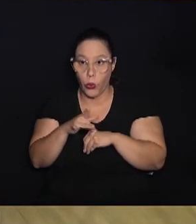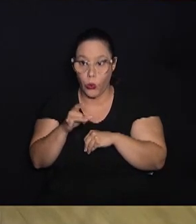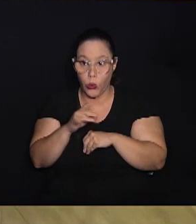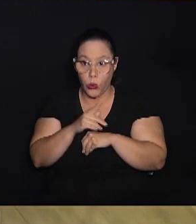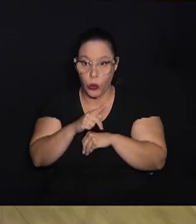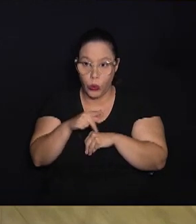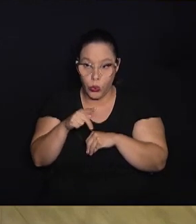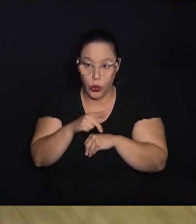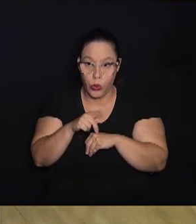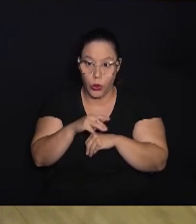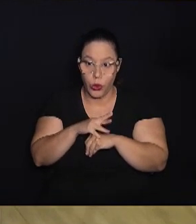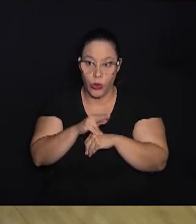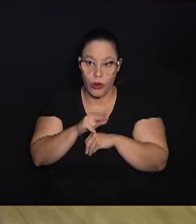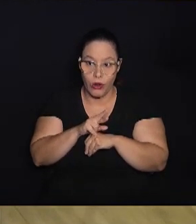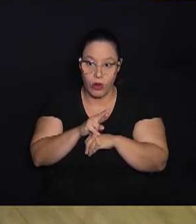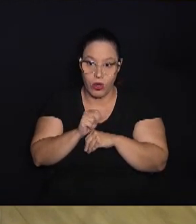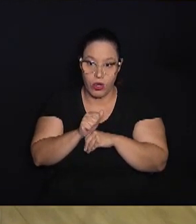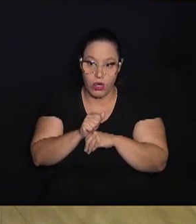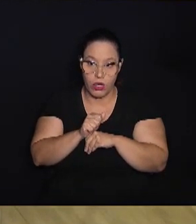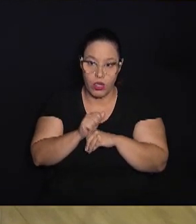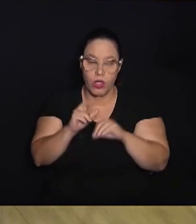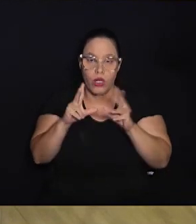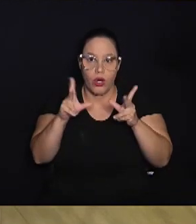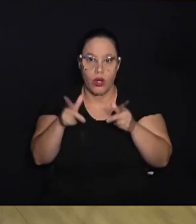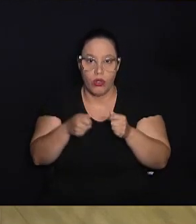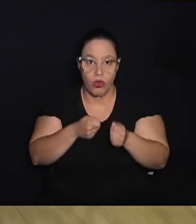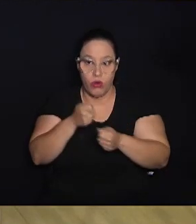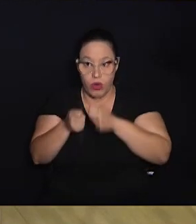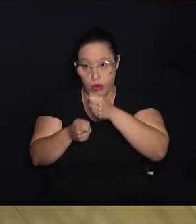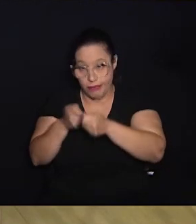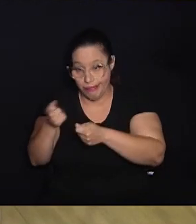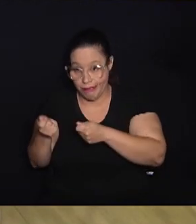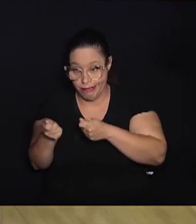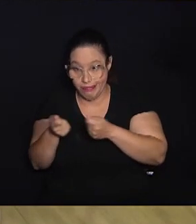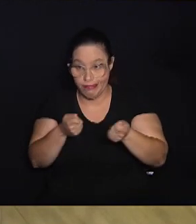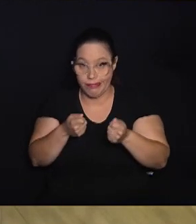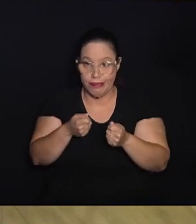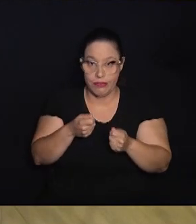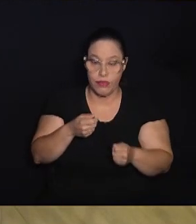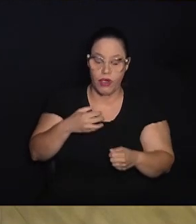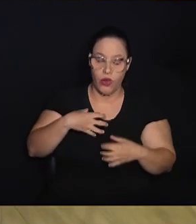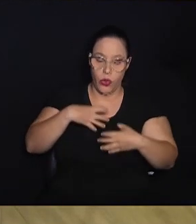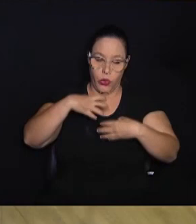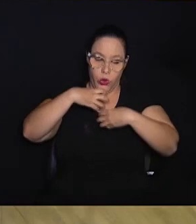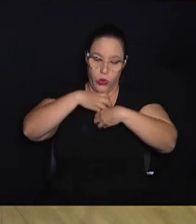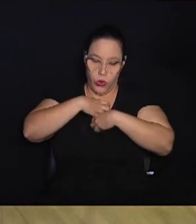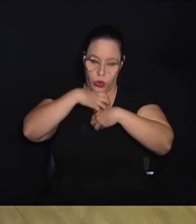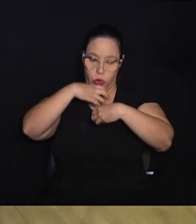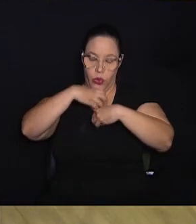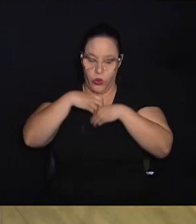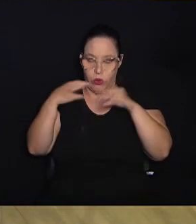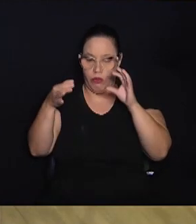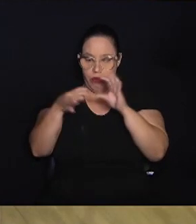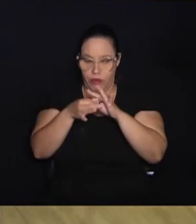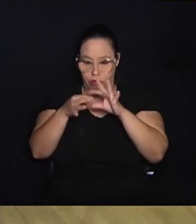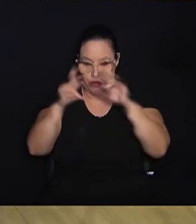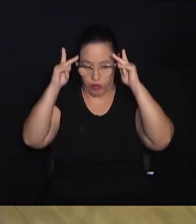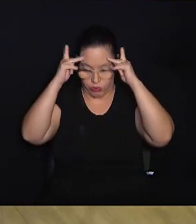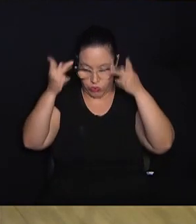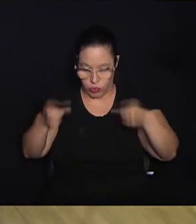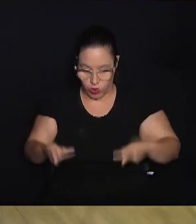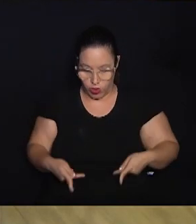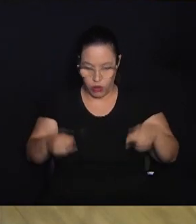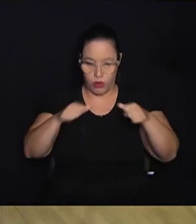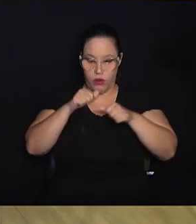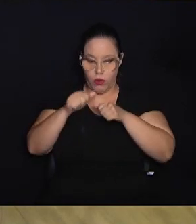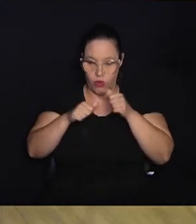produto que tudo é mercadoria no sistema que a gente vive então até os nossos sentimentos as nossas conexões humanas elas precisam virar produtos não tem